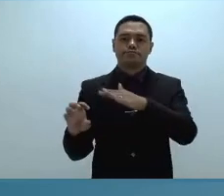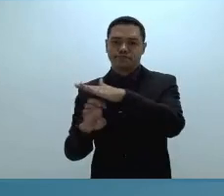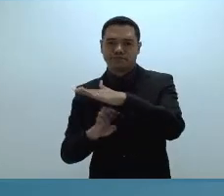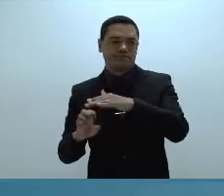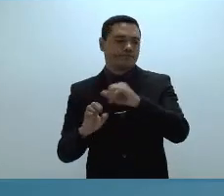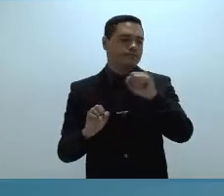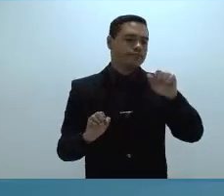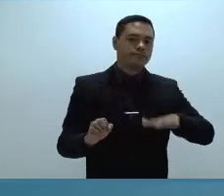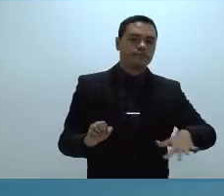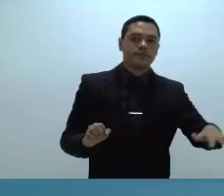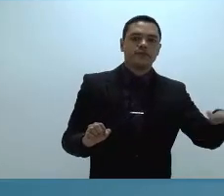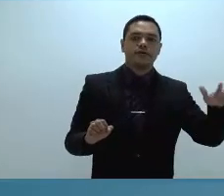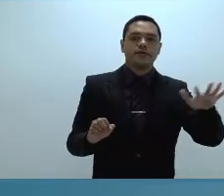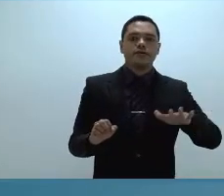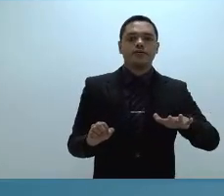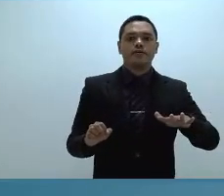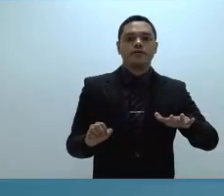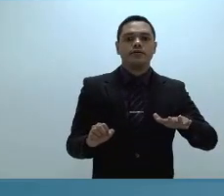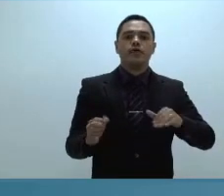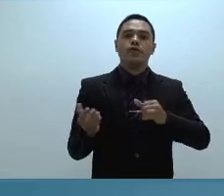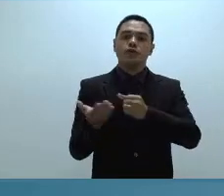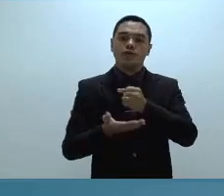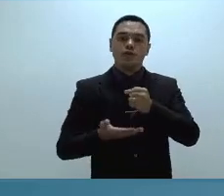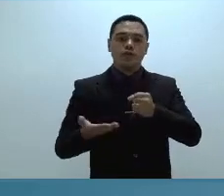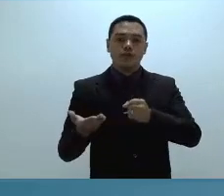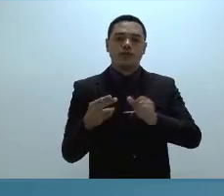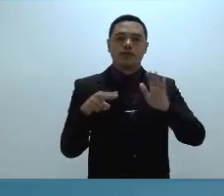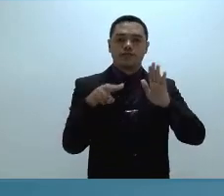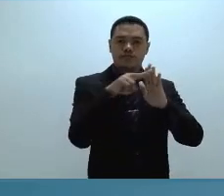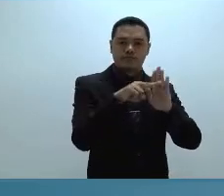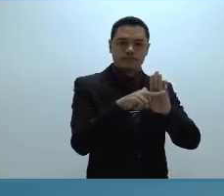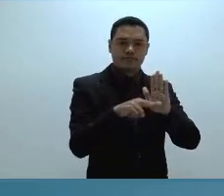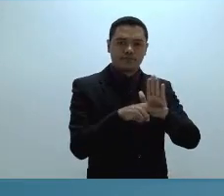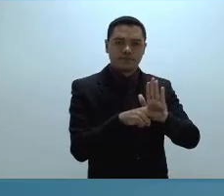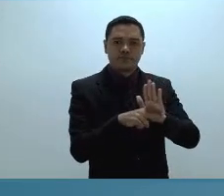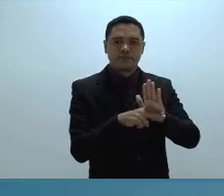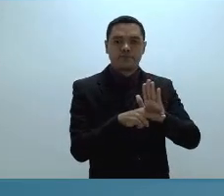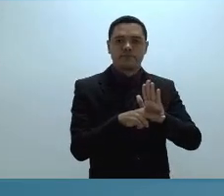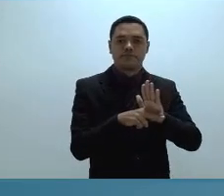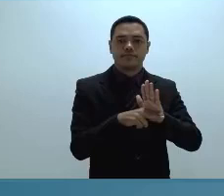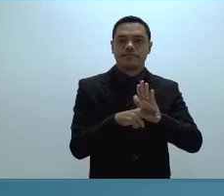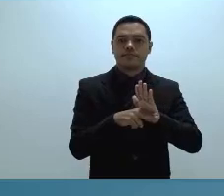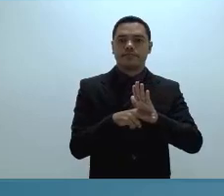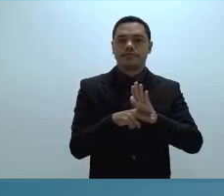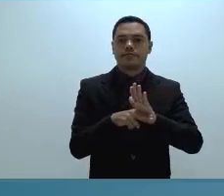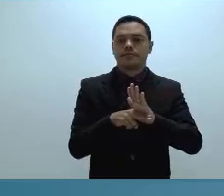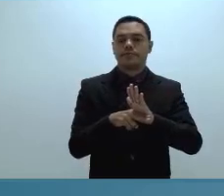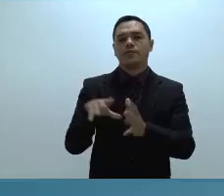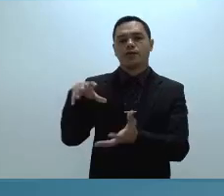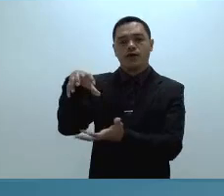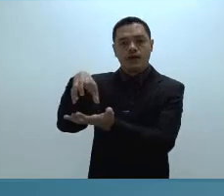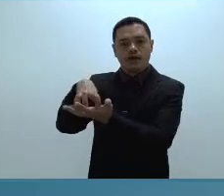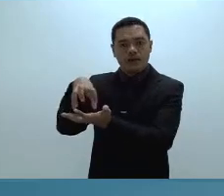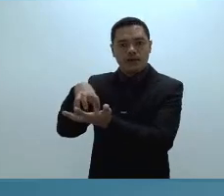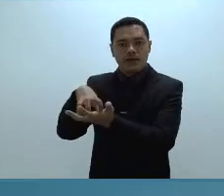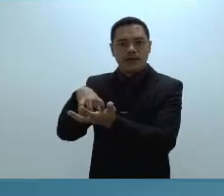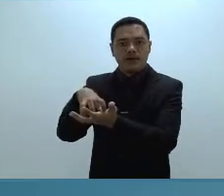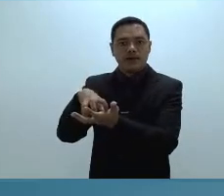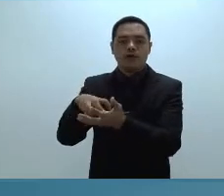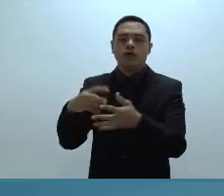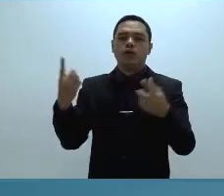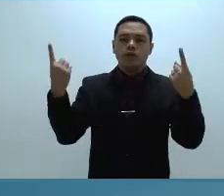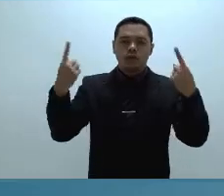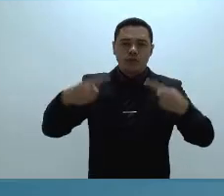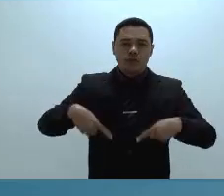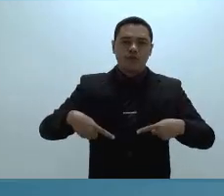energia elétrica, pretensão fundamentada em normas expedidas pela agência regulamentadora, competência das turmas